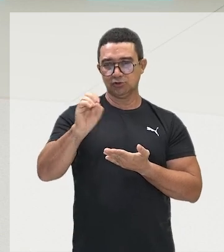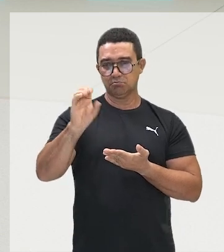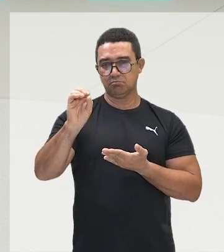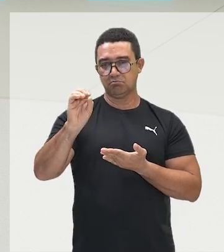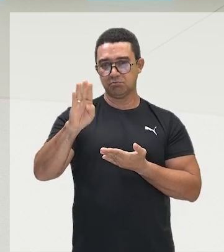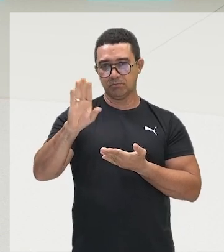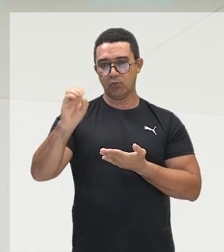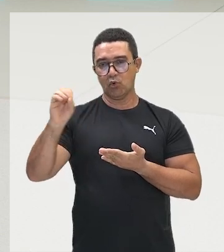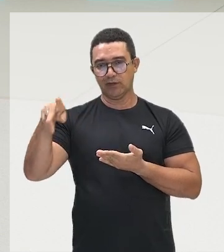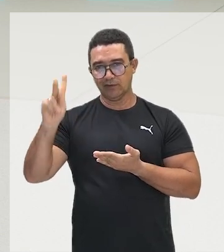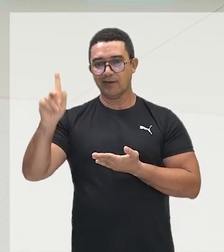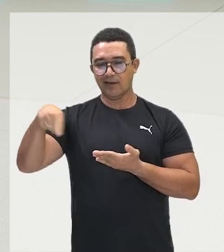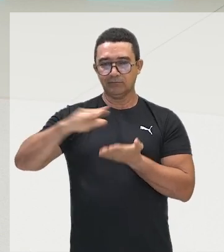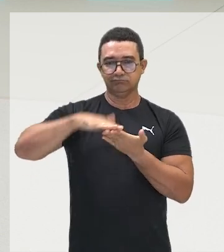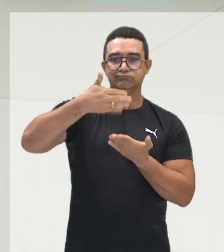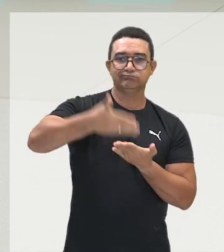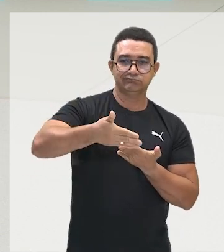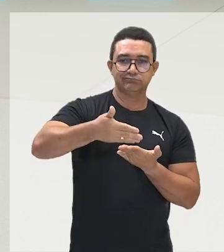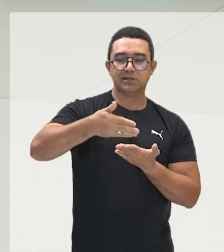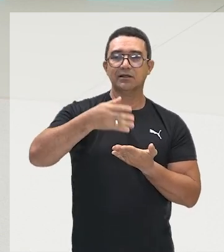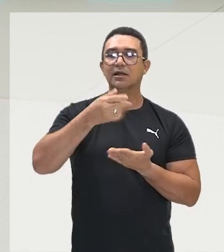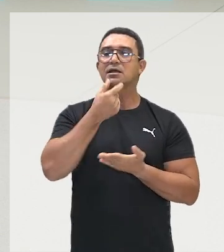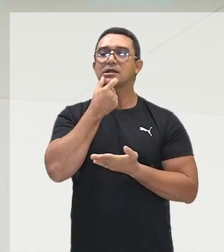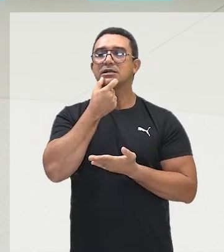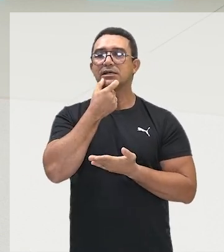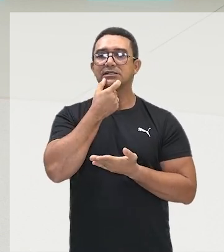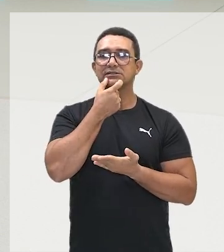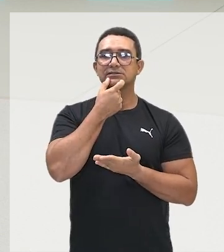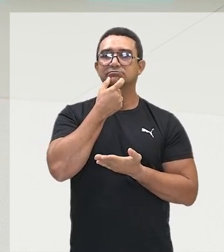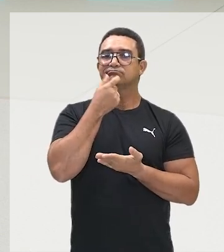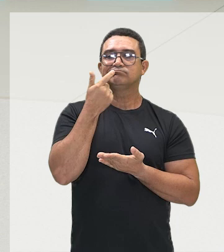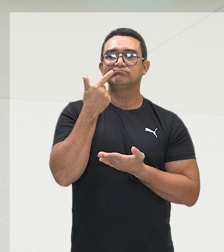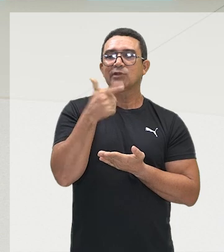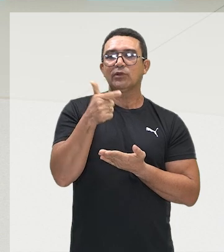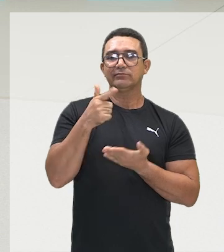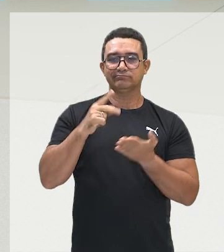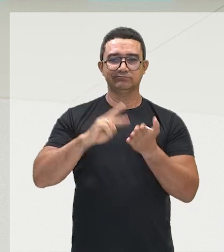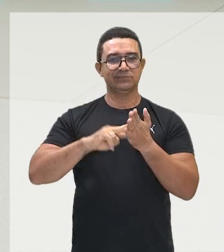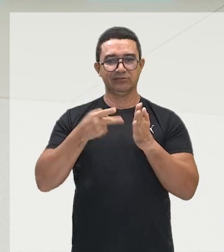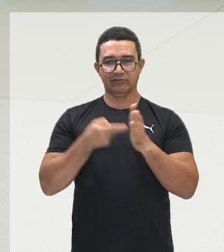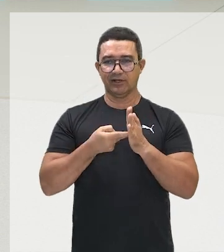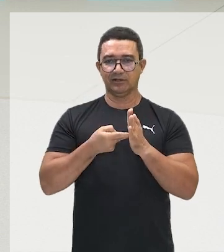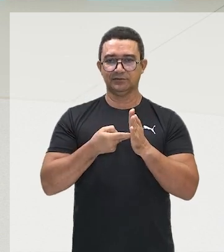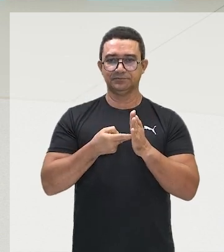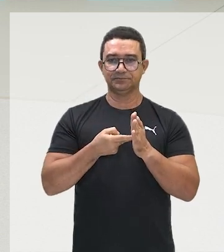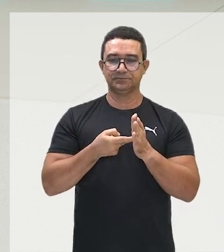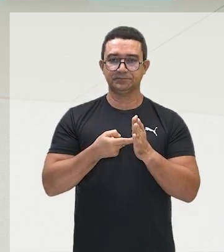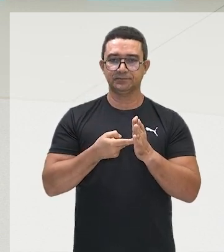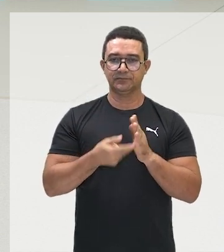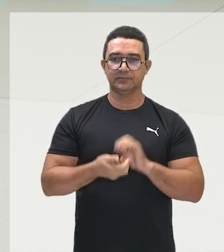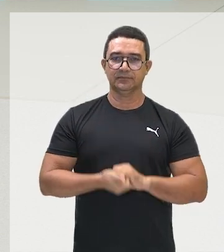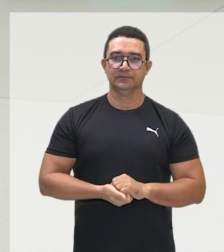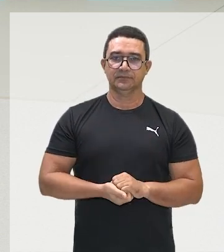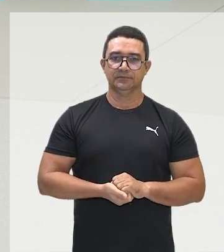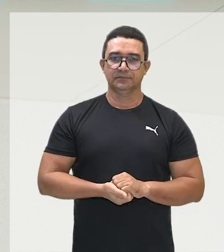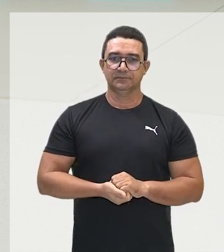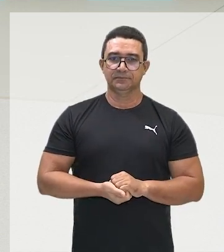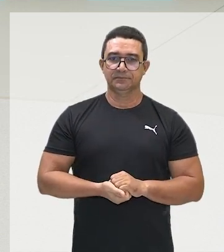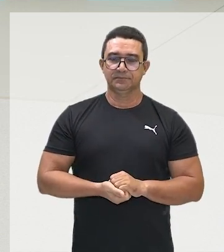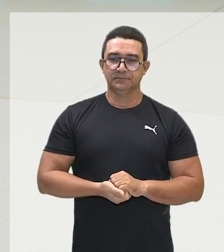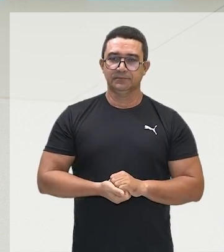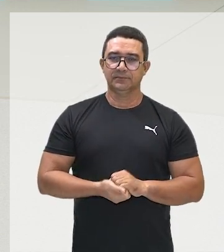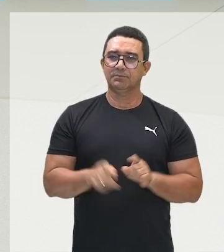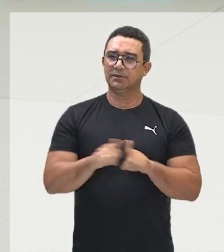utilizamos ele como computador portátil, né? Na língua inglesa mesmo, ele não tem significado de computador portátil,